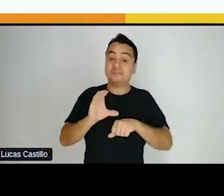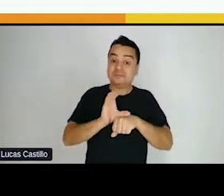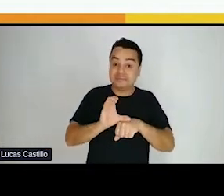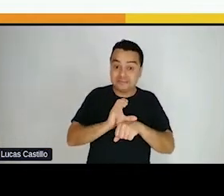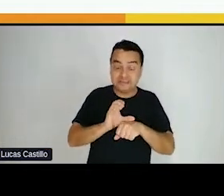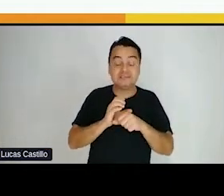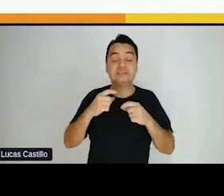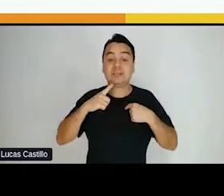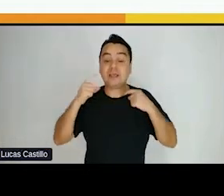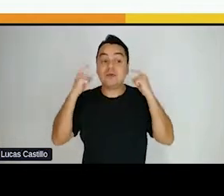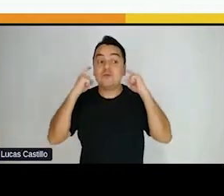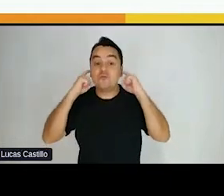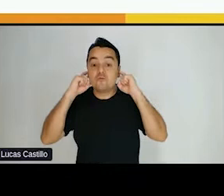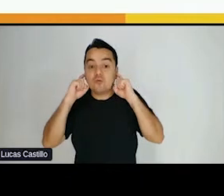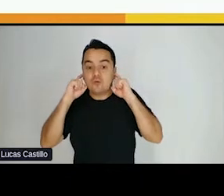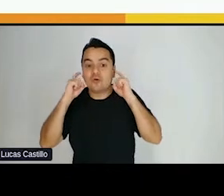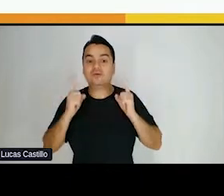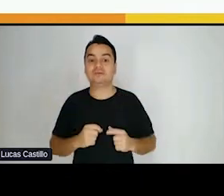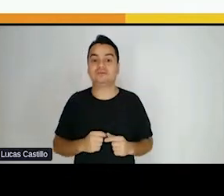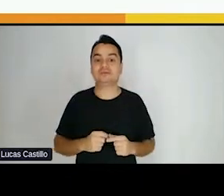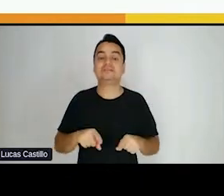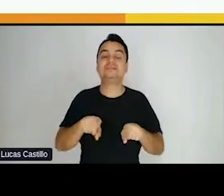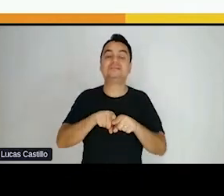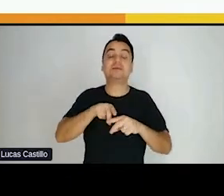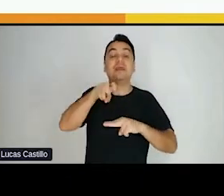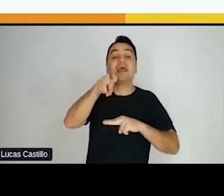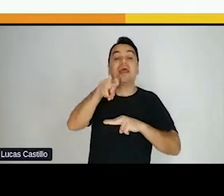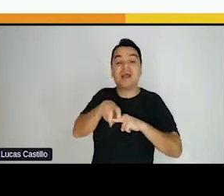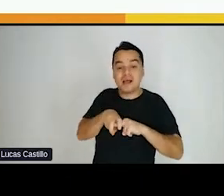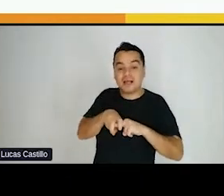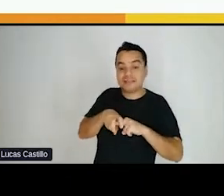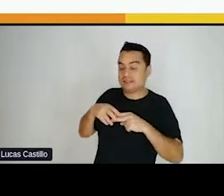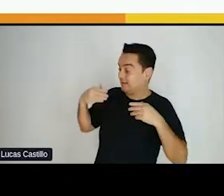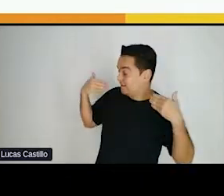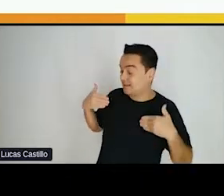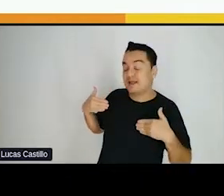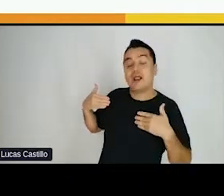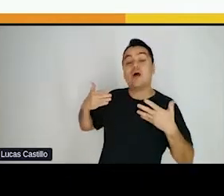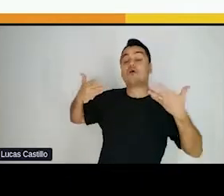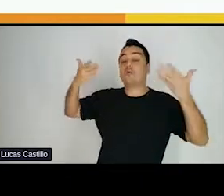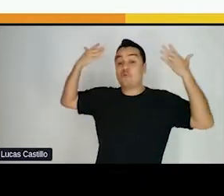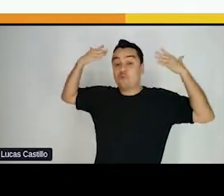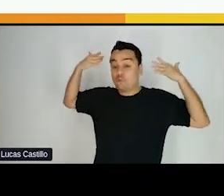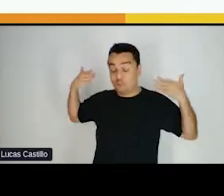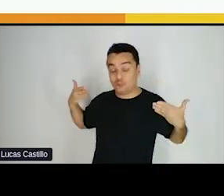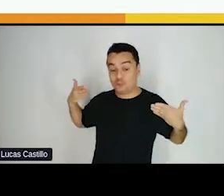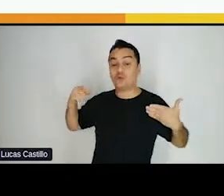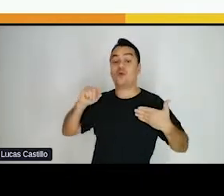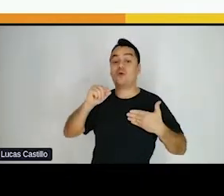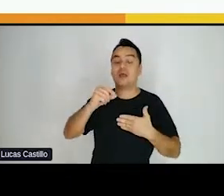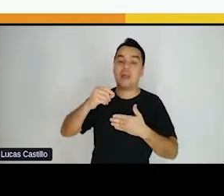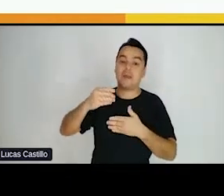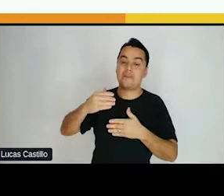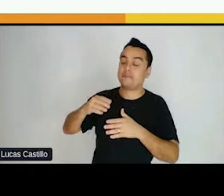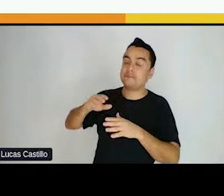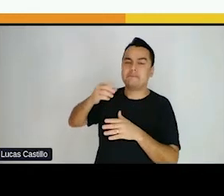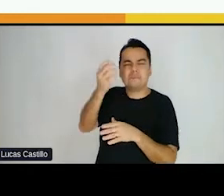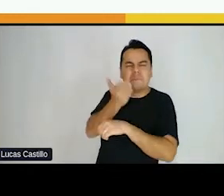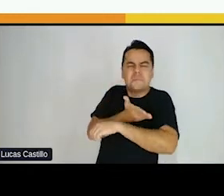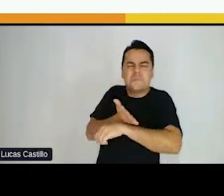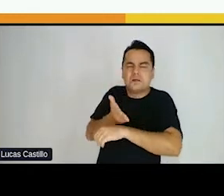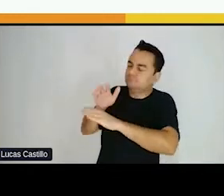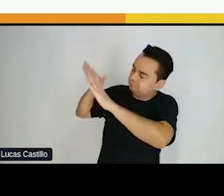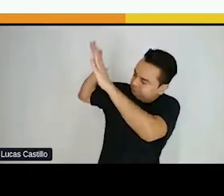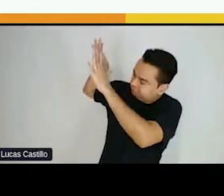ouvido, estou sentado em uma cadeira aqui preta, tá? Ao meu fundo tem uma parede branca,